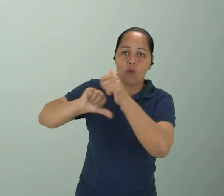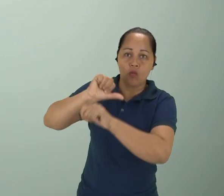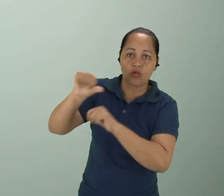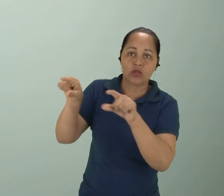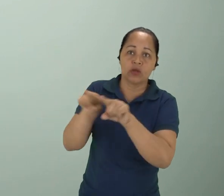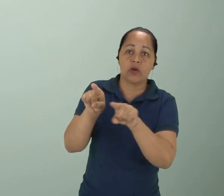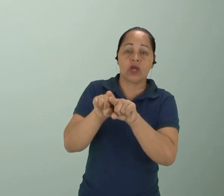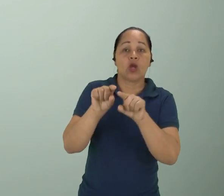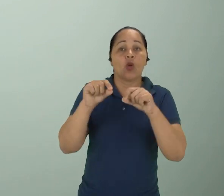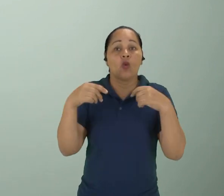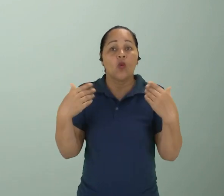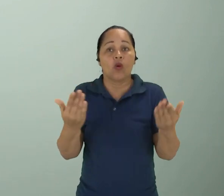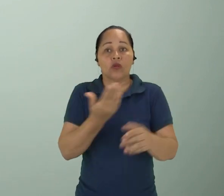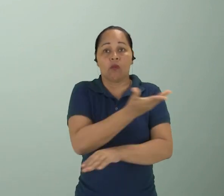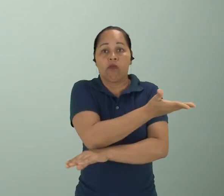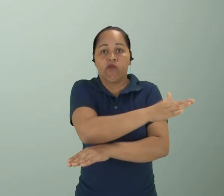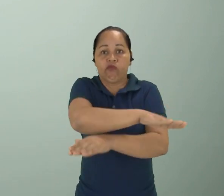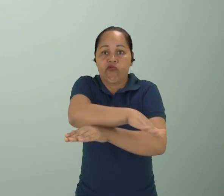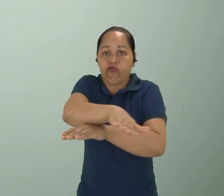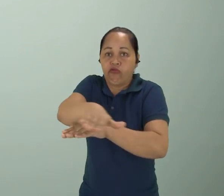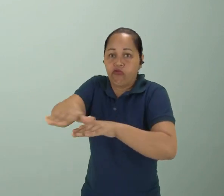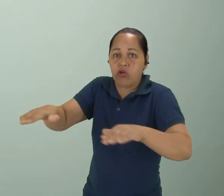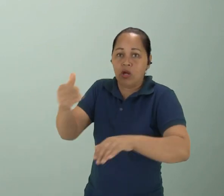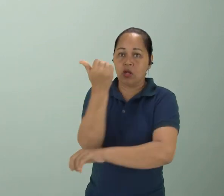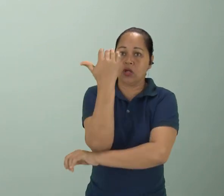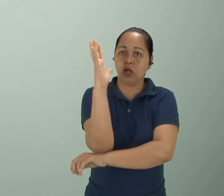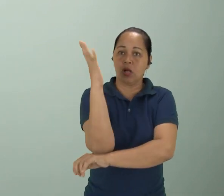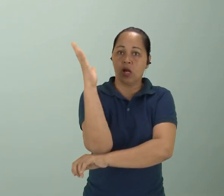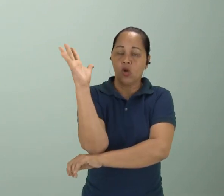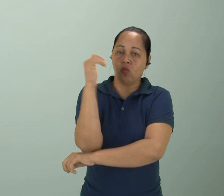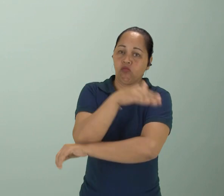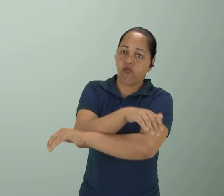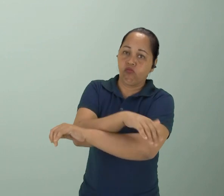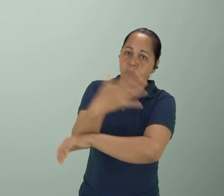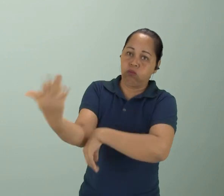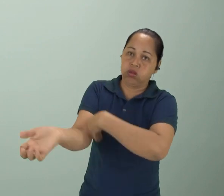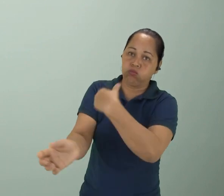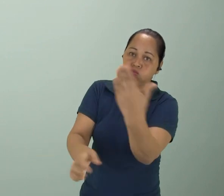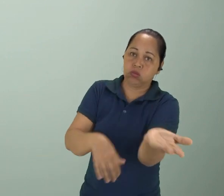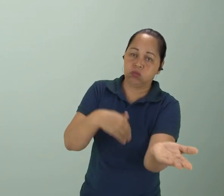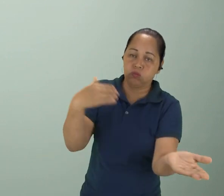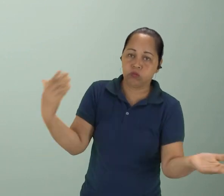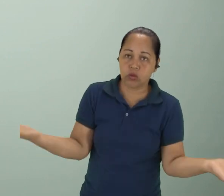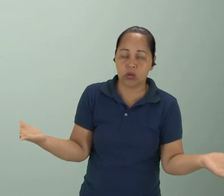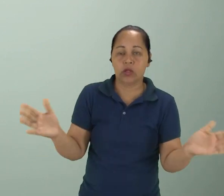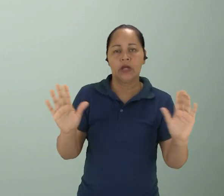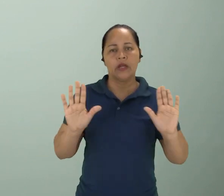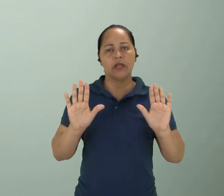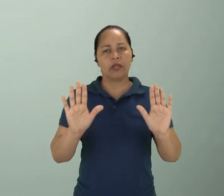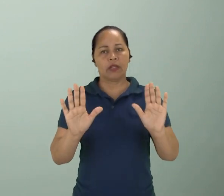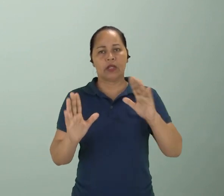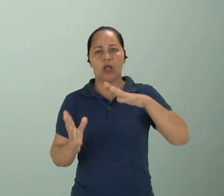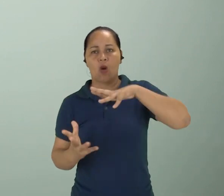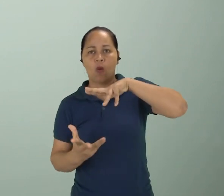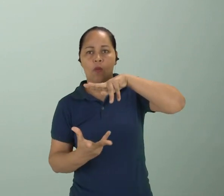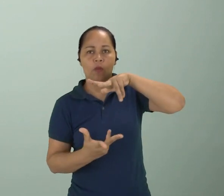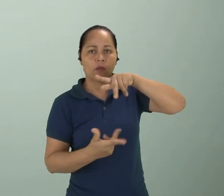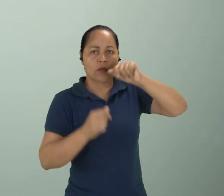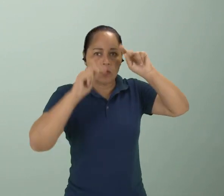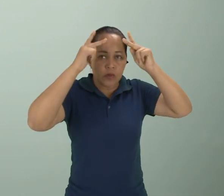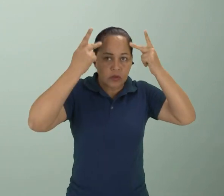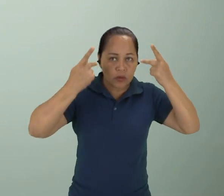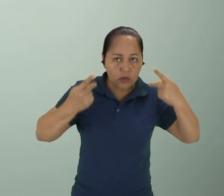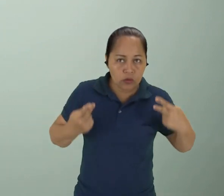parcela da sociedade implicaria no prejuízo para a humanidade como um todo estaremos em um